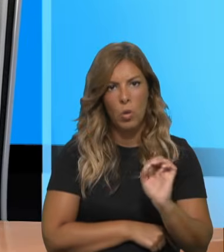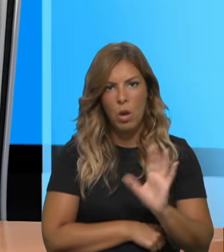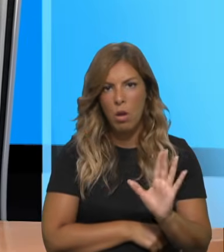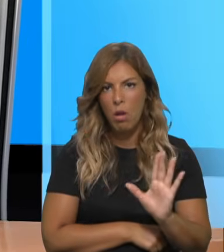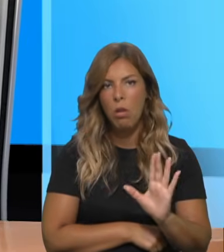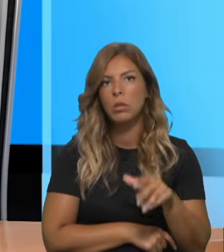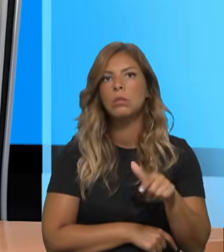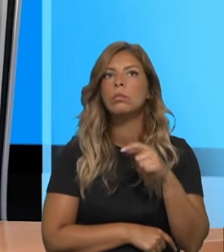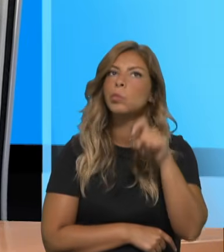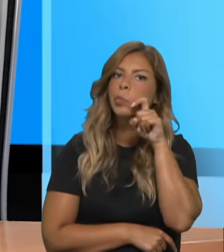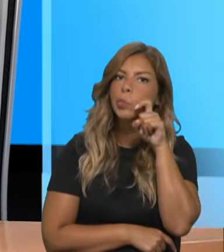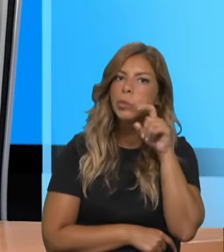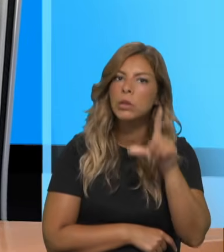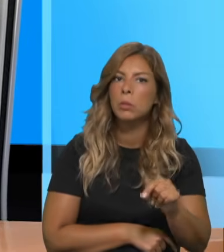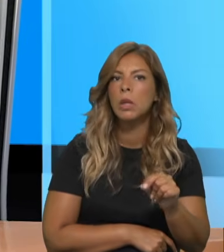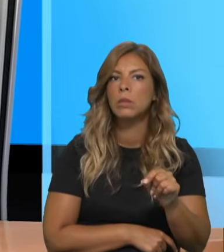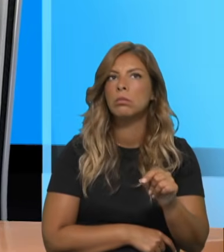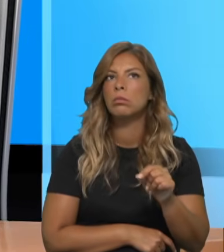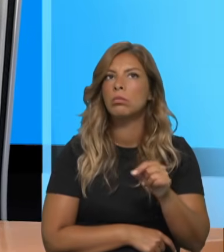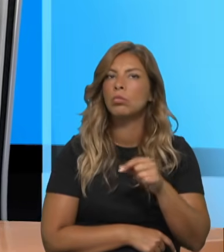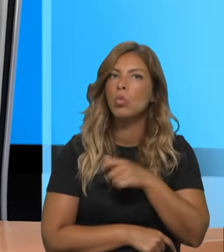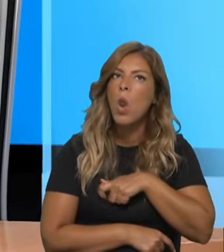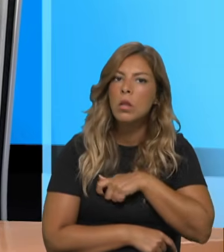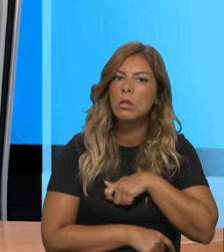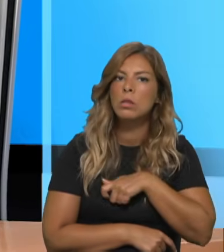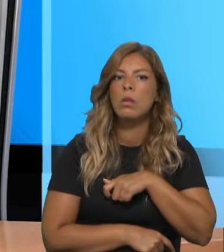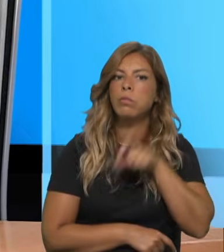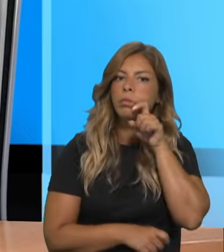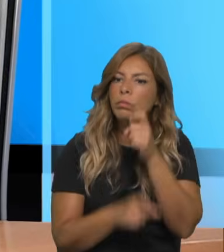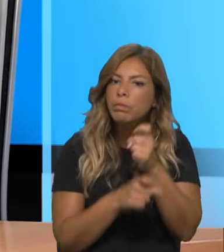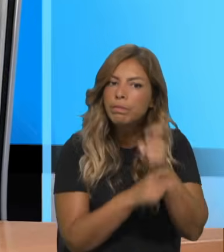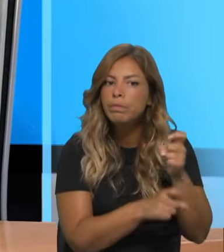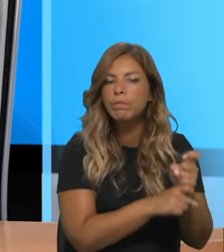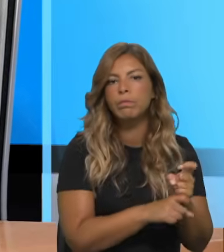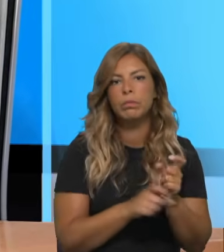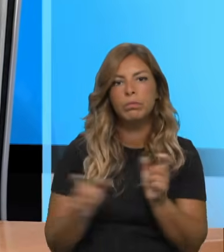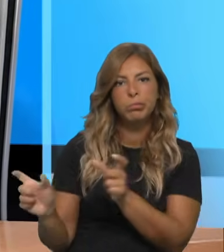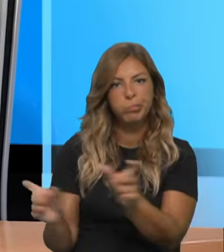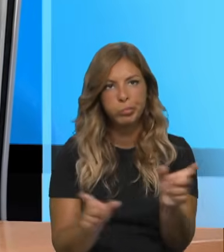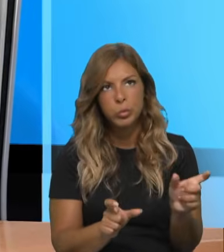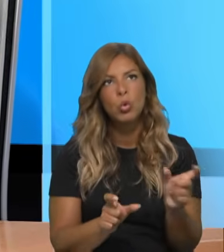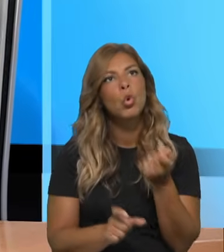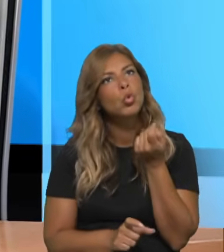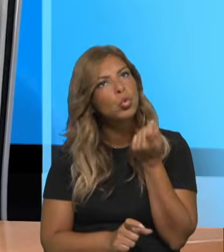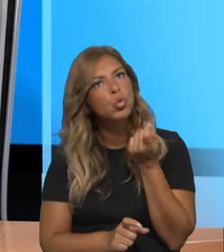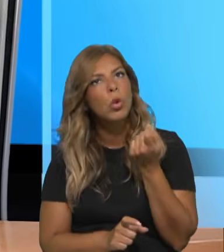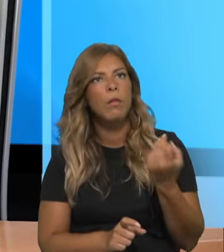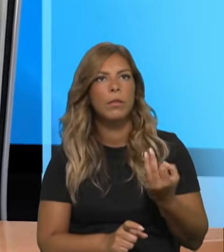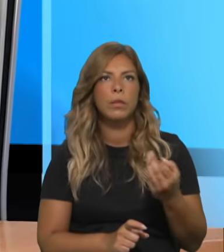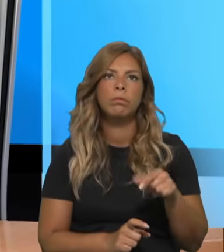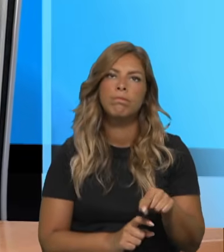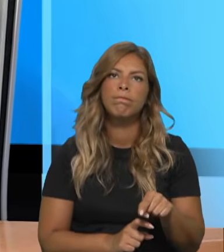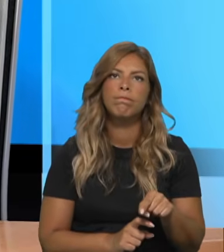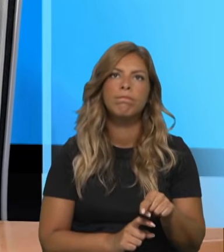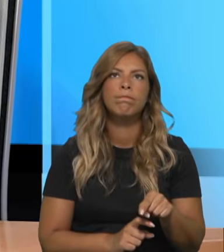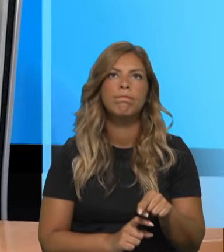também garantir a segurança destas populações. Ficamos um pouco com a ideia de que,